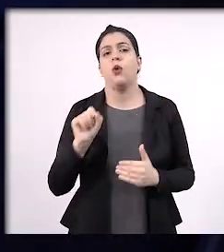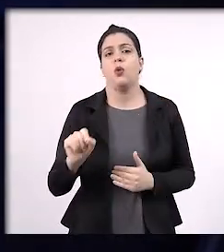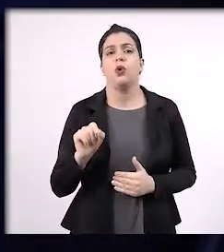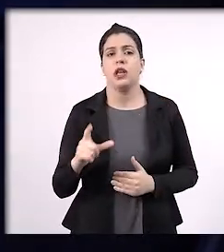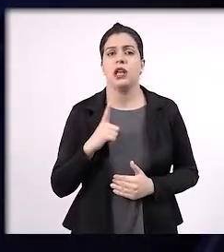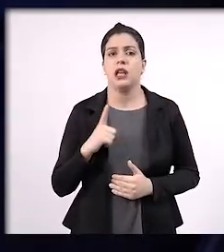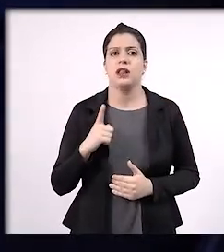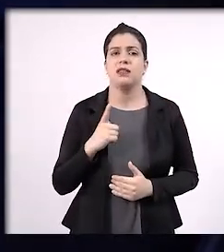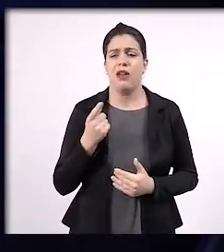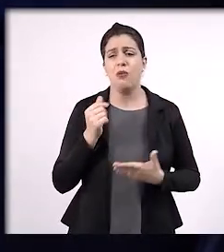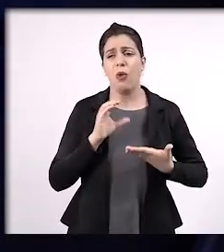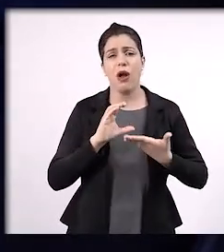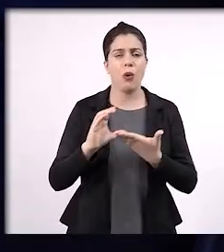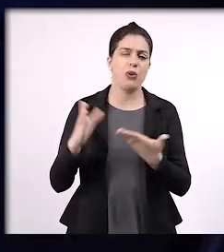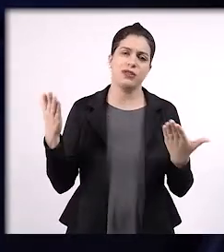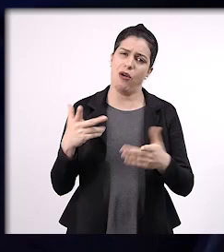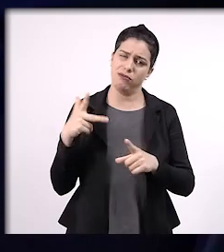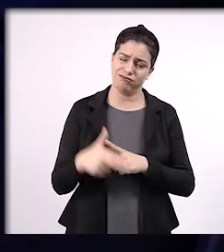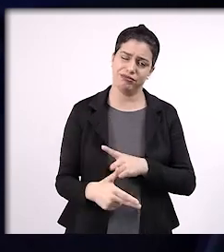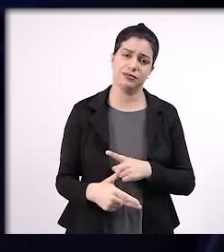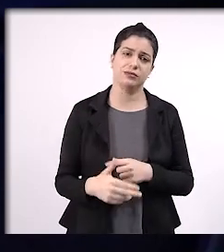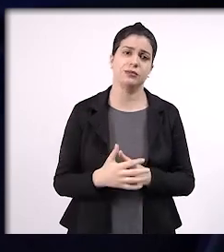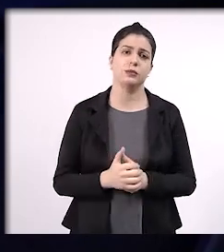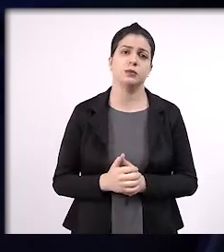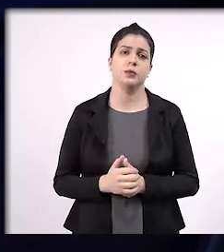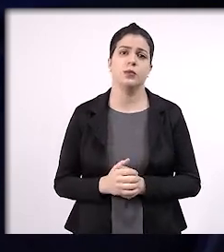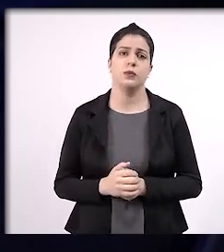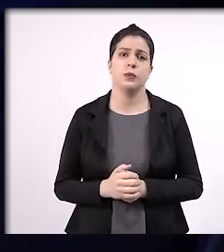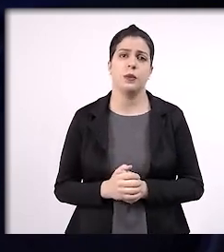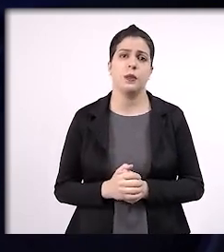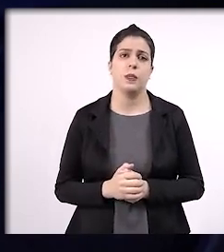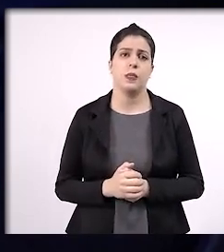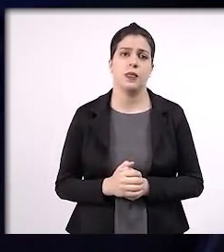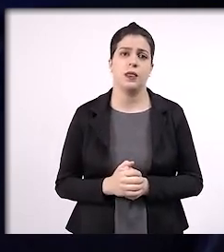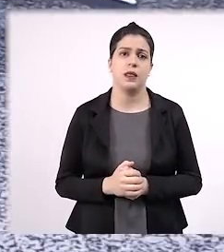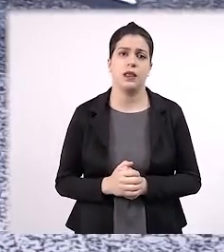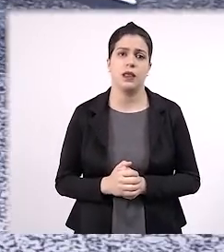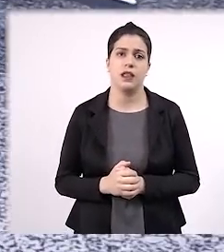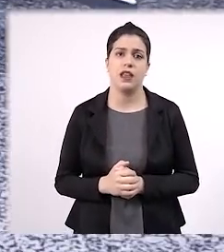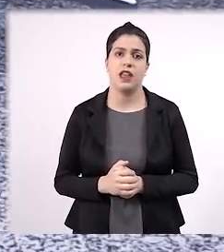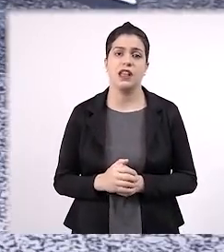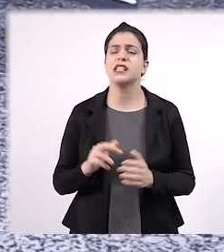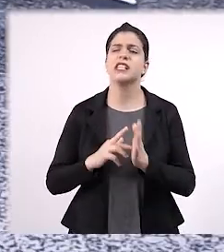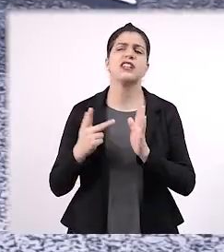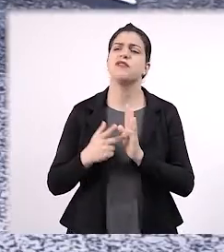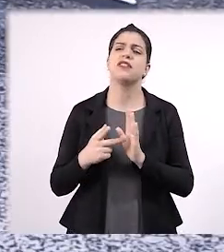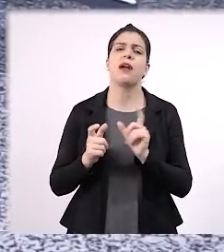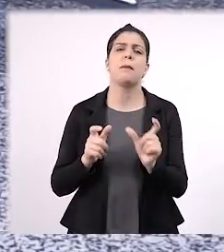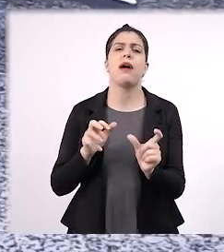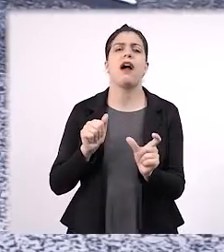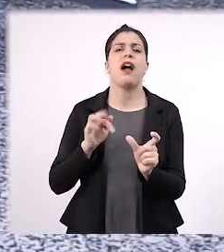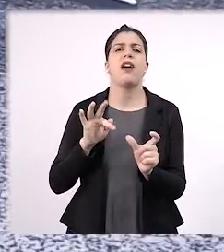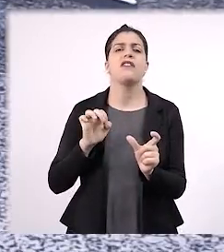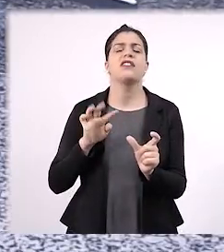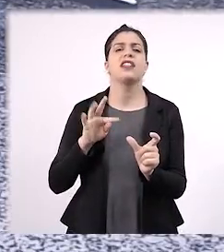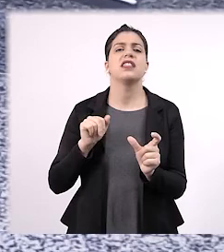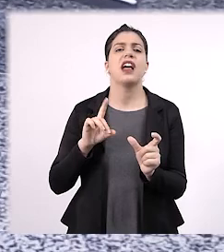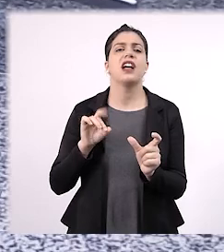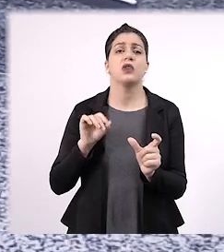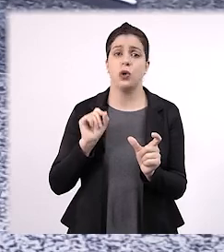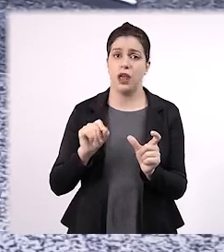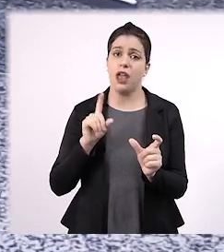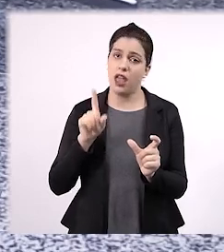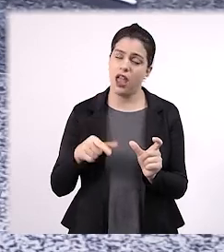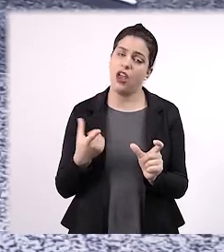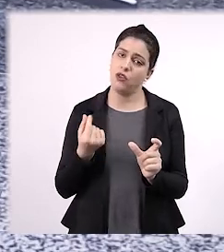Tribunal Federal está afetado, é um recurso extraordinário que está afetado, com repercussão geral. Significa